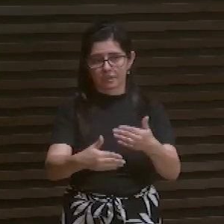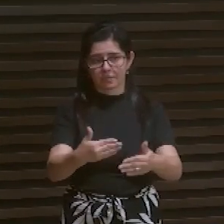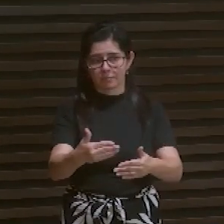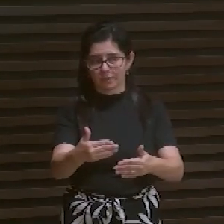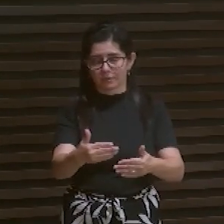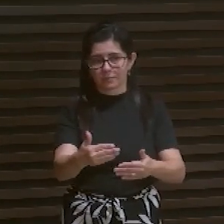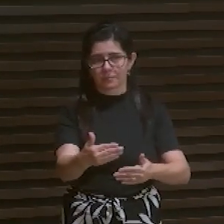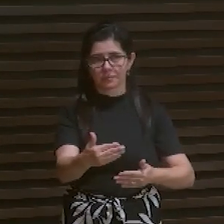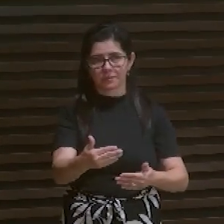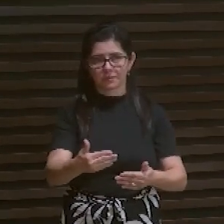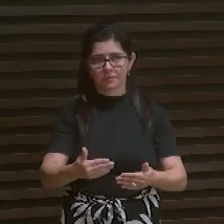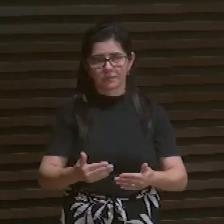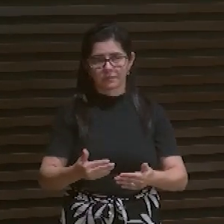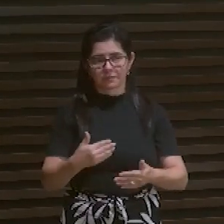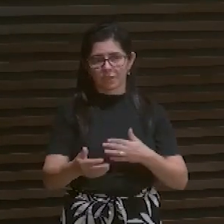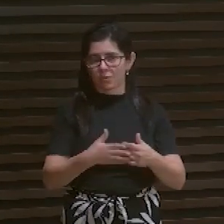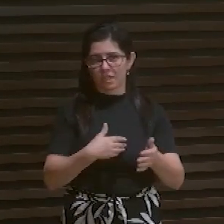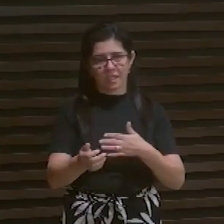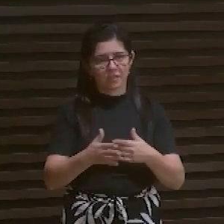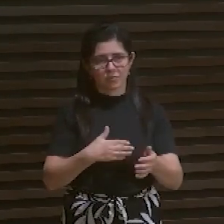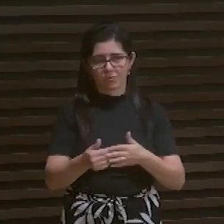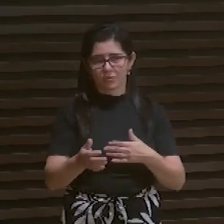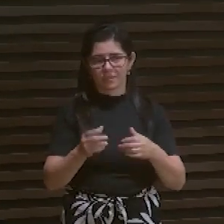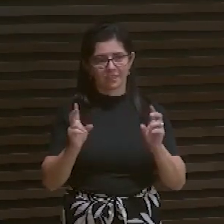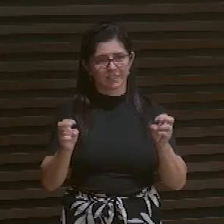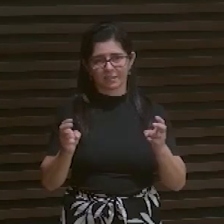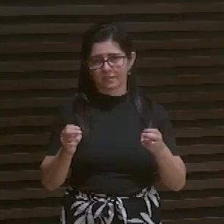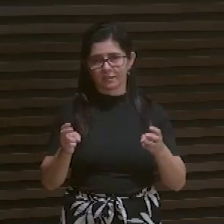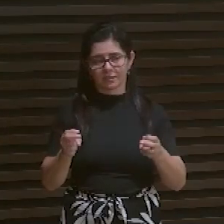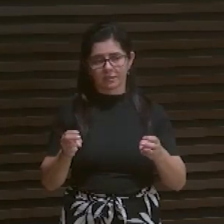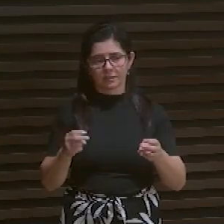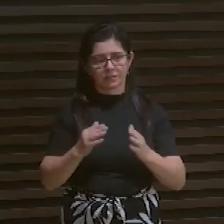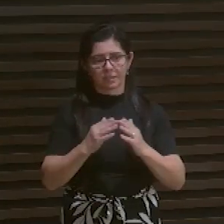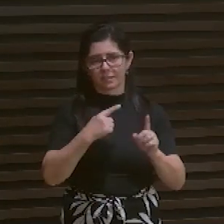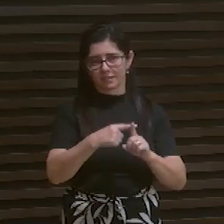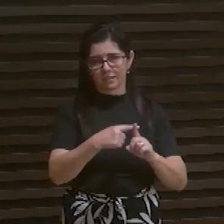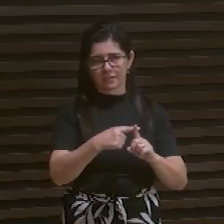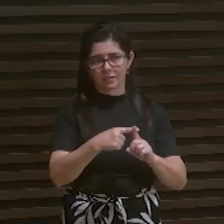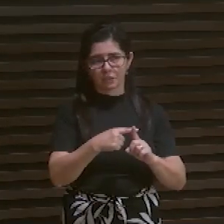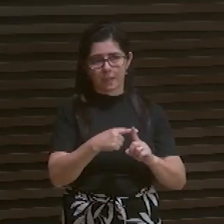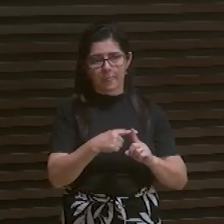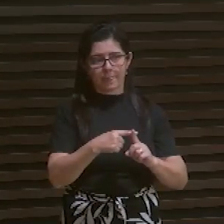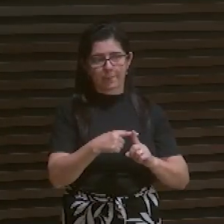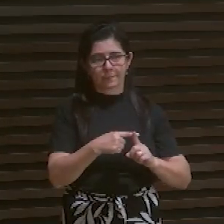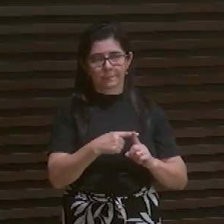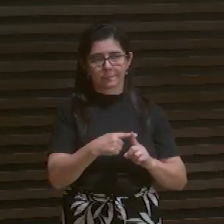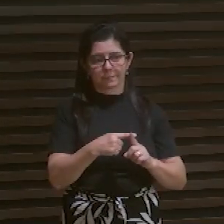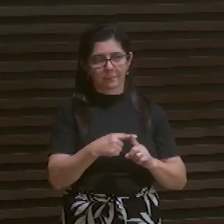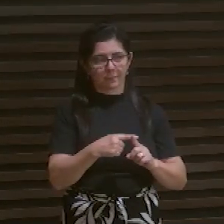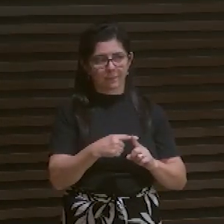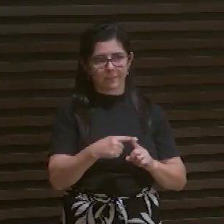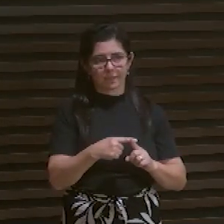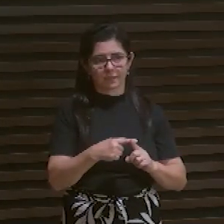pessoas, seja financeiro, seja qualquer coisa que aconteça na igreja, ou por si só, não só o sendo excludente, né,